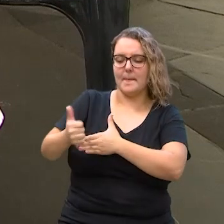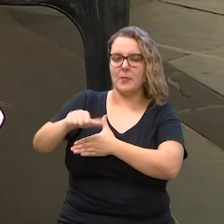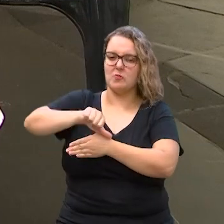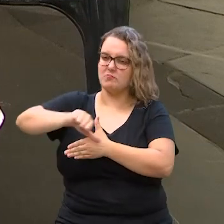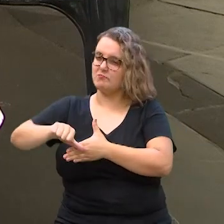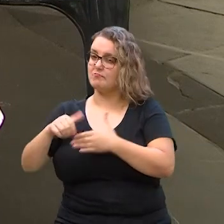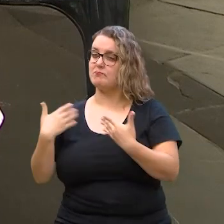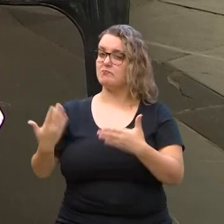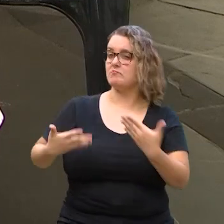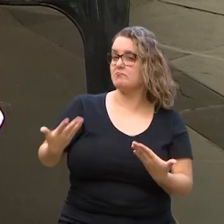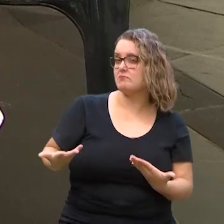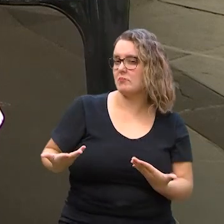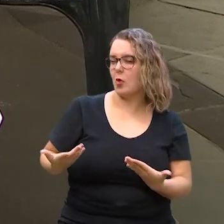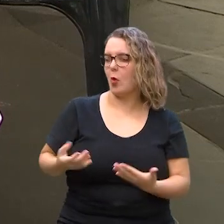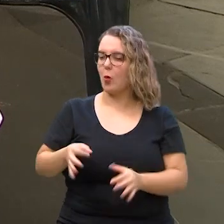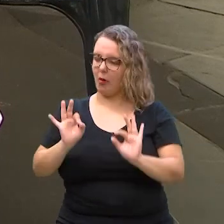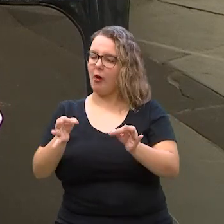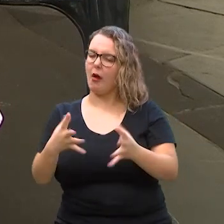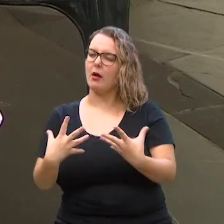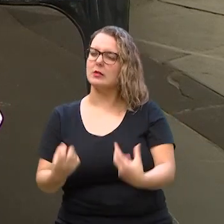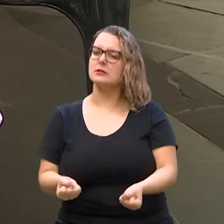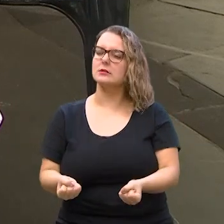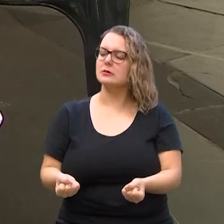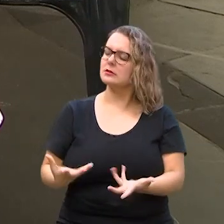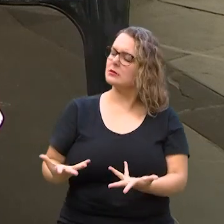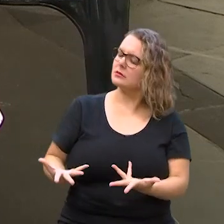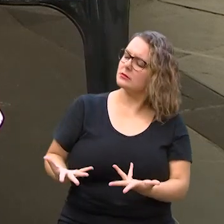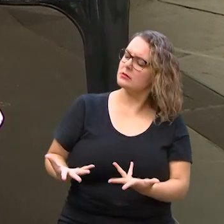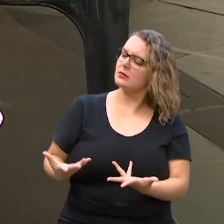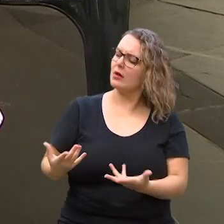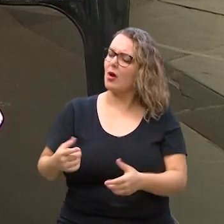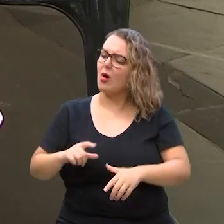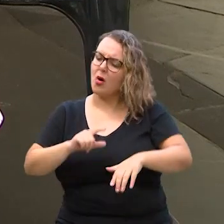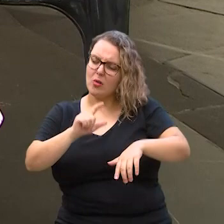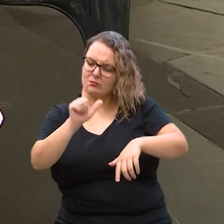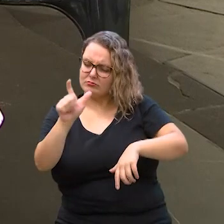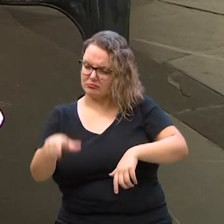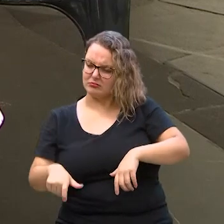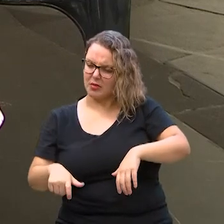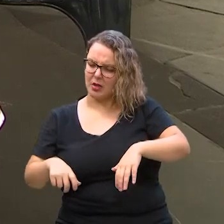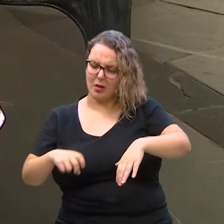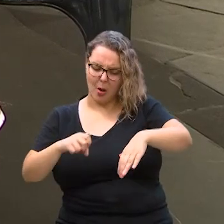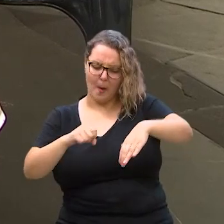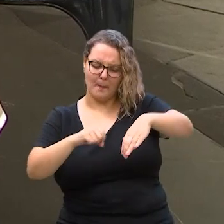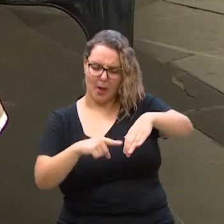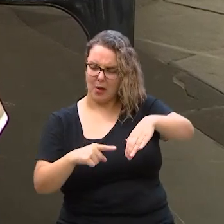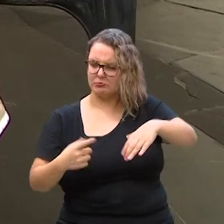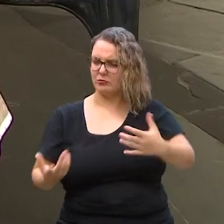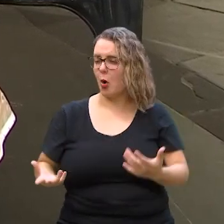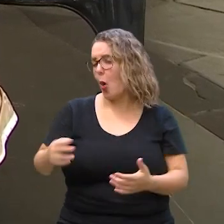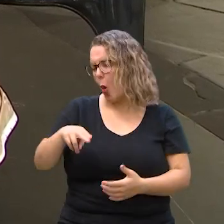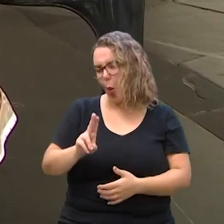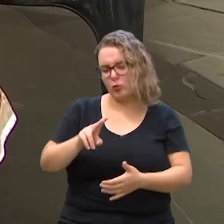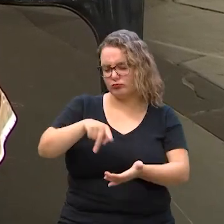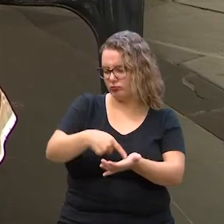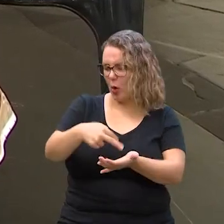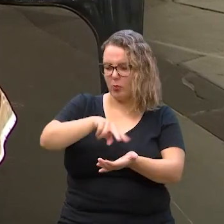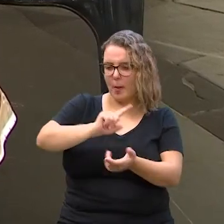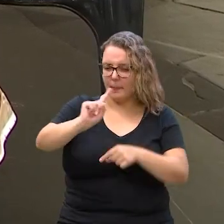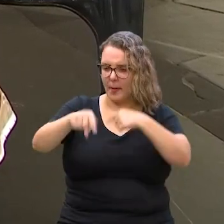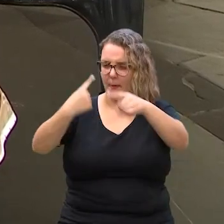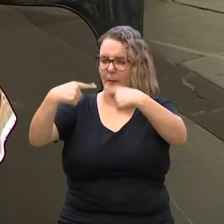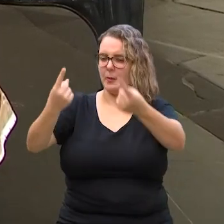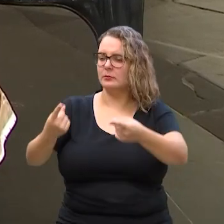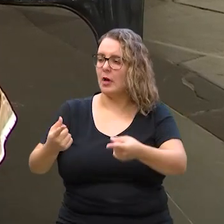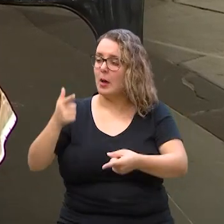que é legal. Então aquele esporte, aquele jogador que consegue cavar pênalti ou nos saltos ornamentais, ele faz alguma coisa para